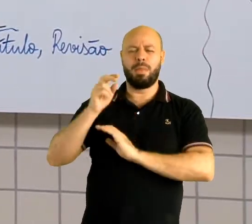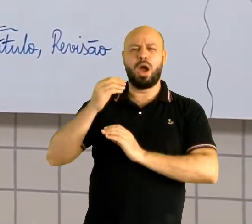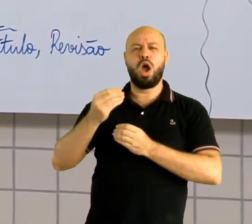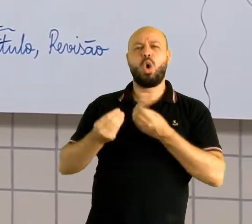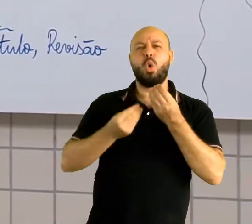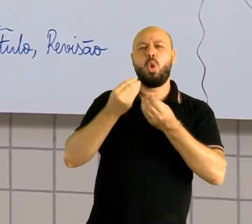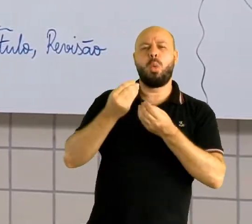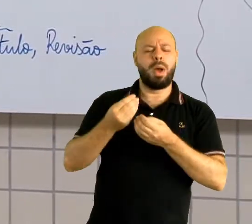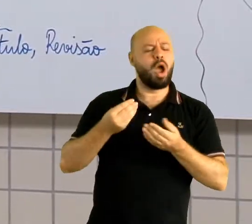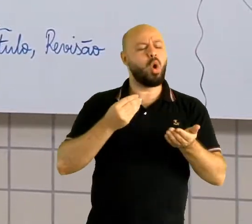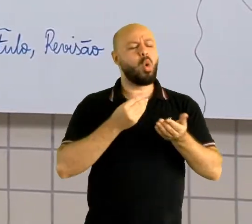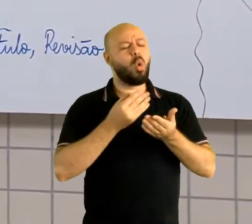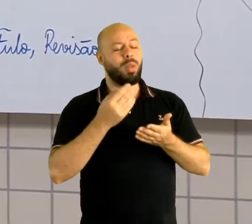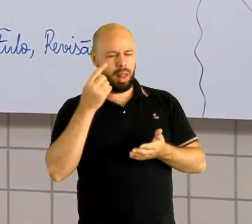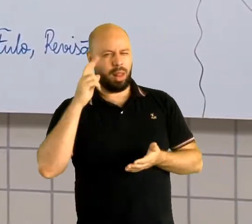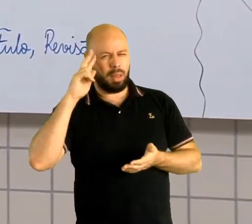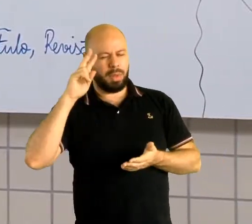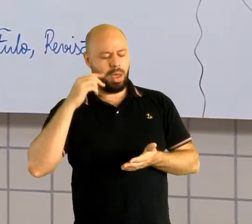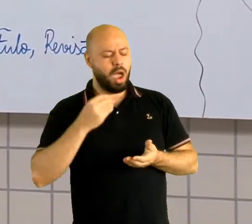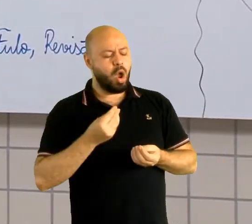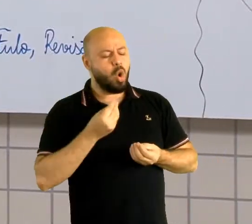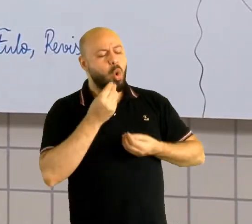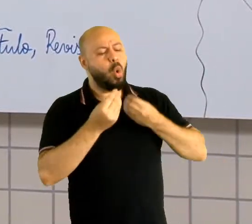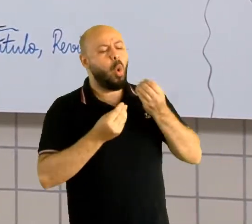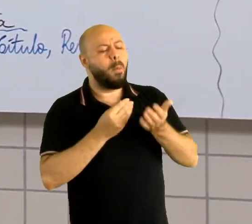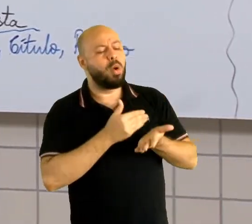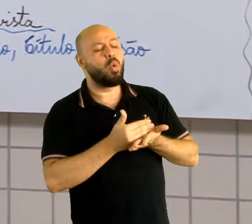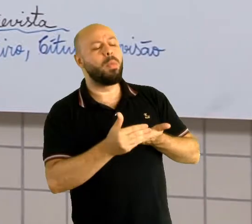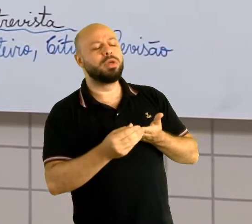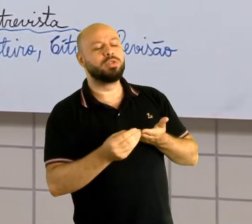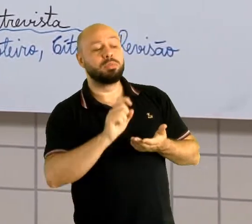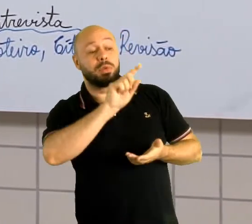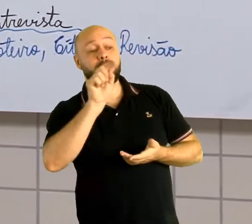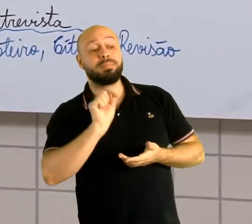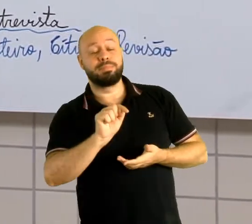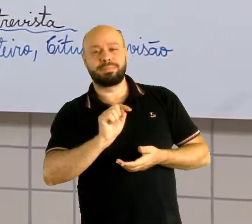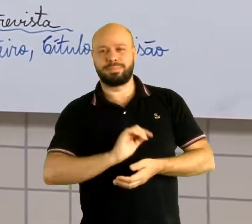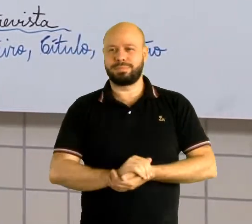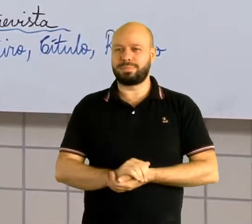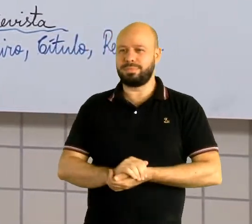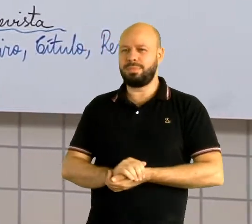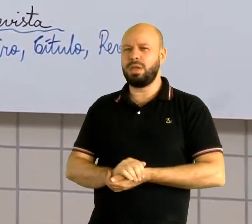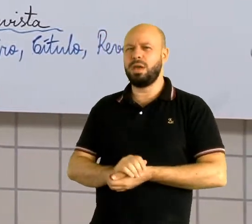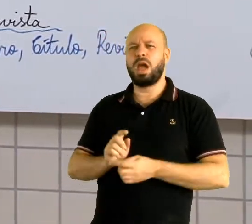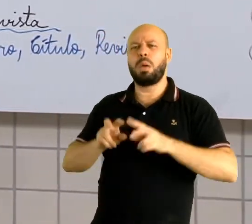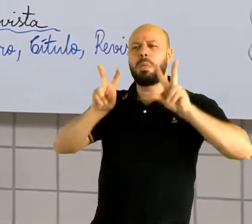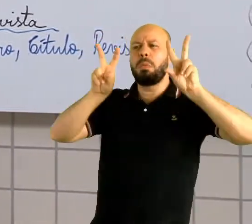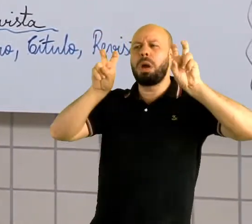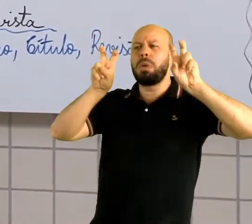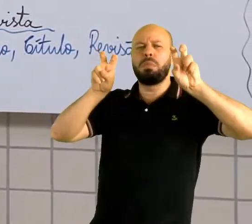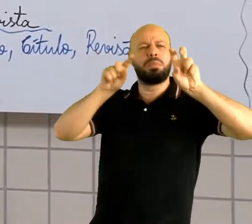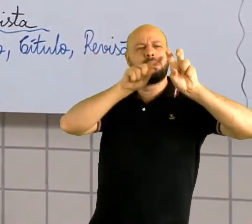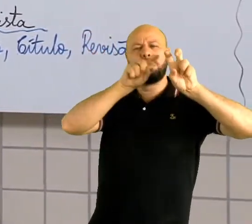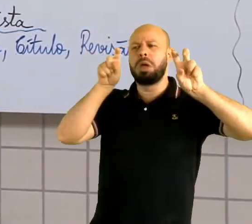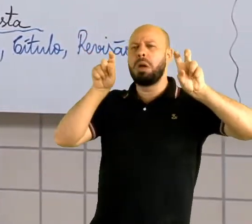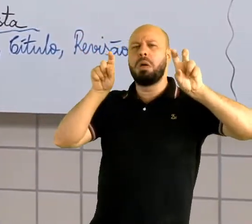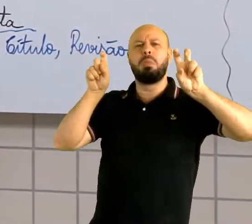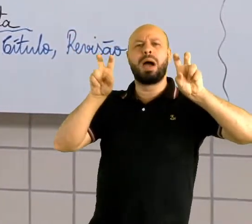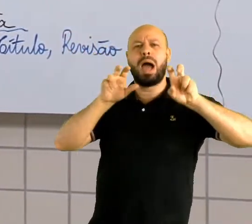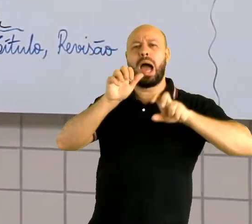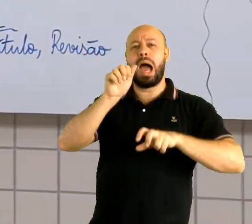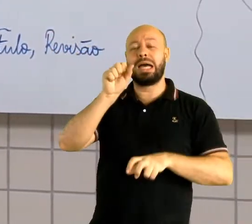O entrevistador está fazendo a pergunta para o vírus. Aspas. Para que eu uso a aspas?